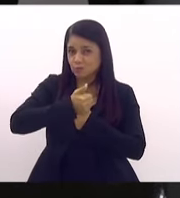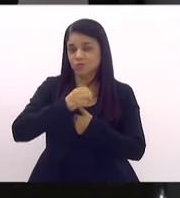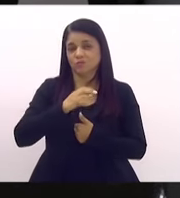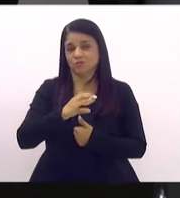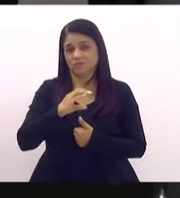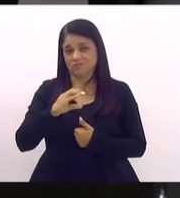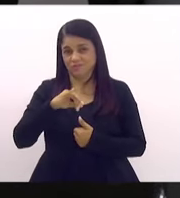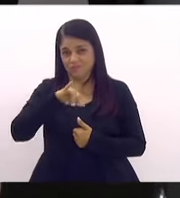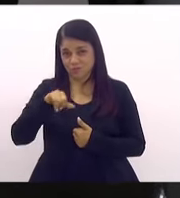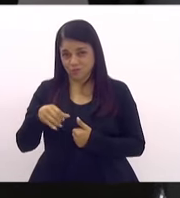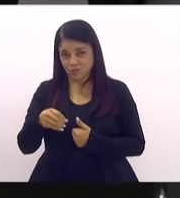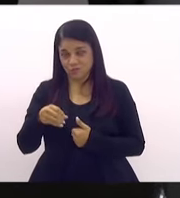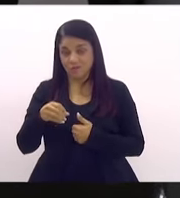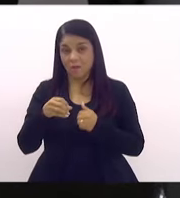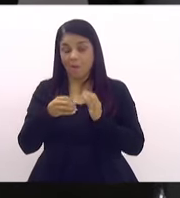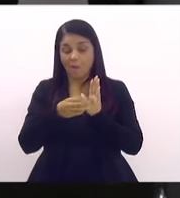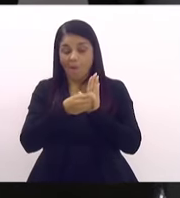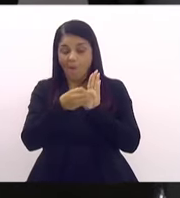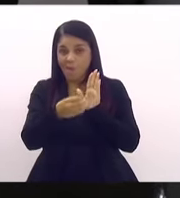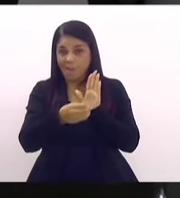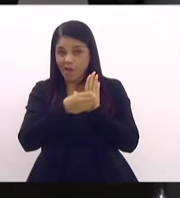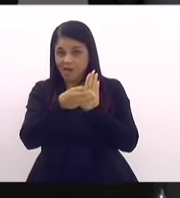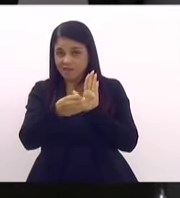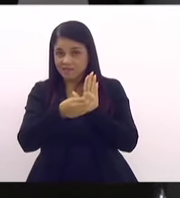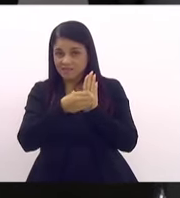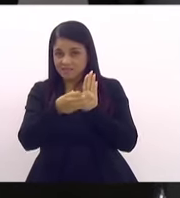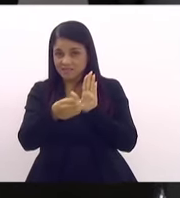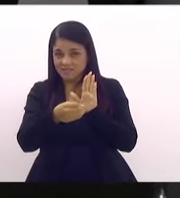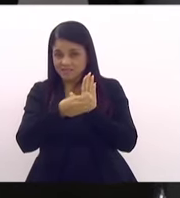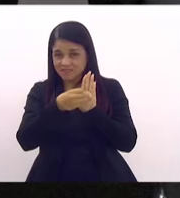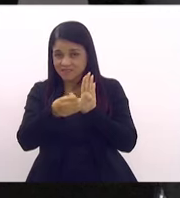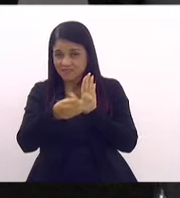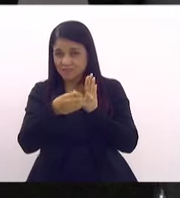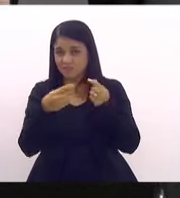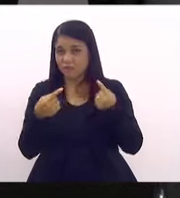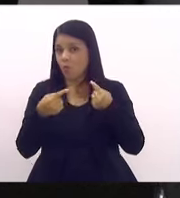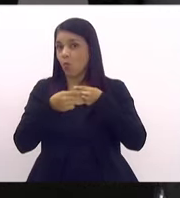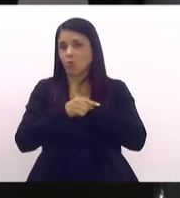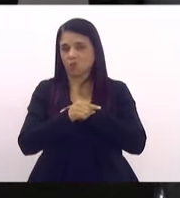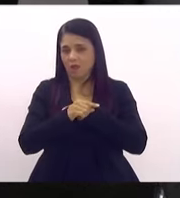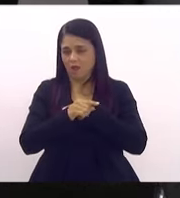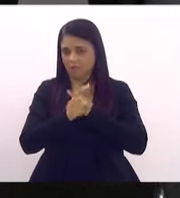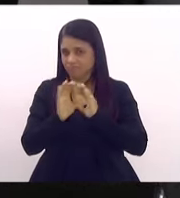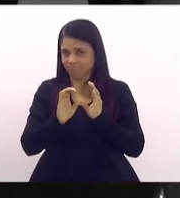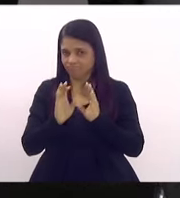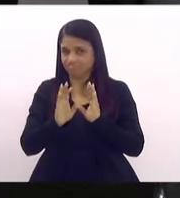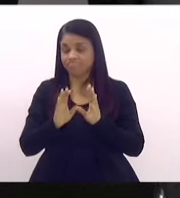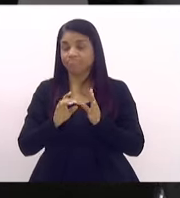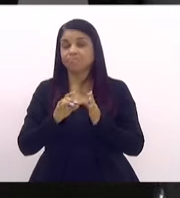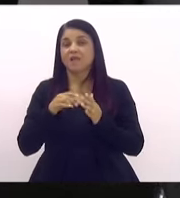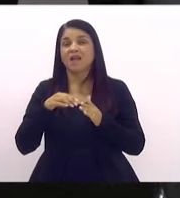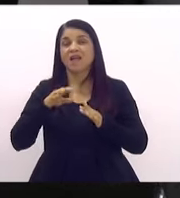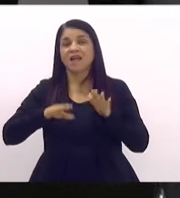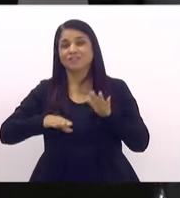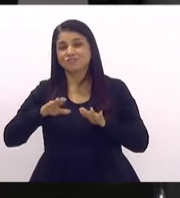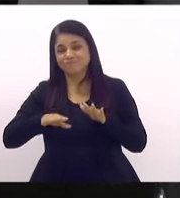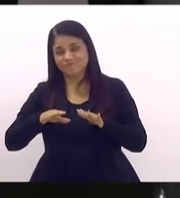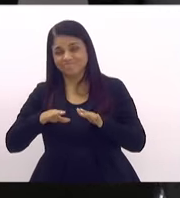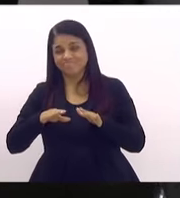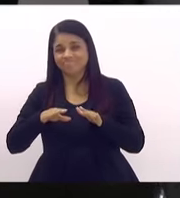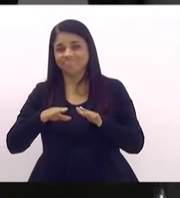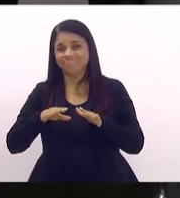CCJ, no parecer, não surja contrário. É porque, infelizmente, às vezes, tem esse